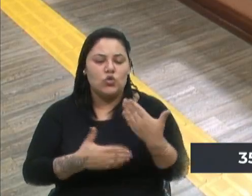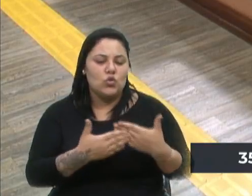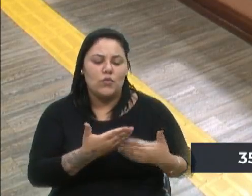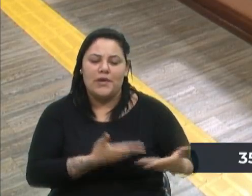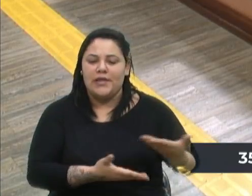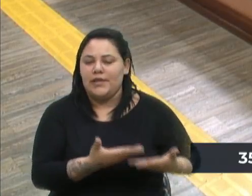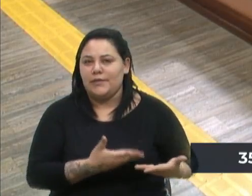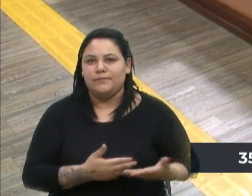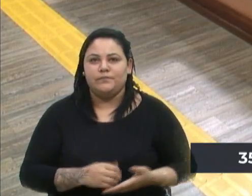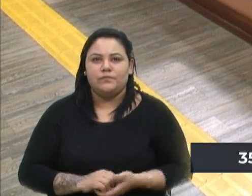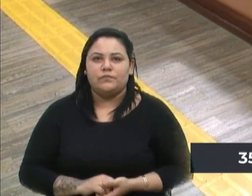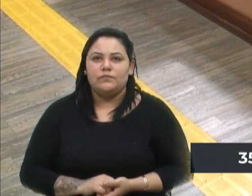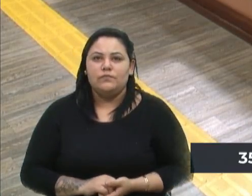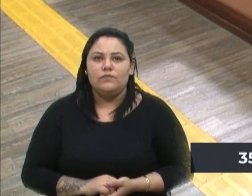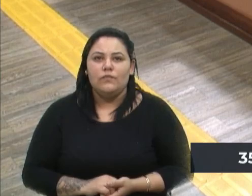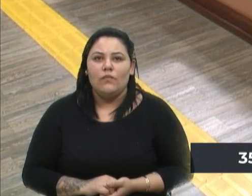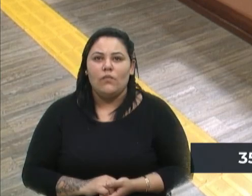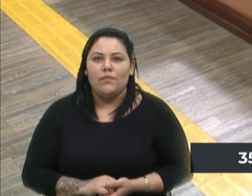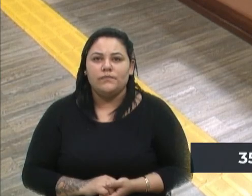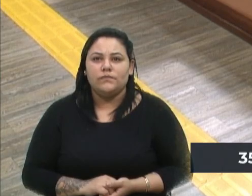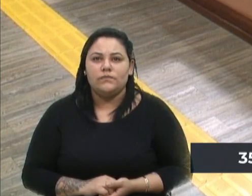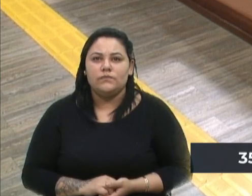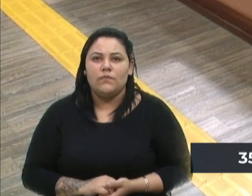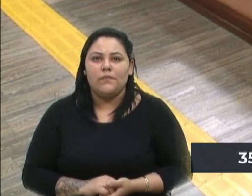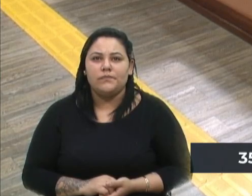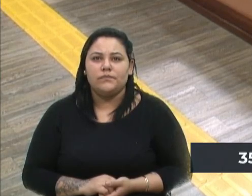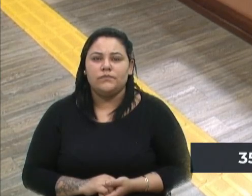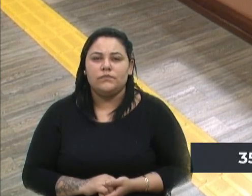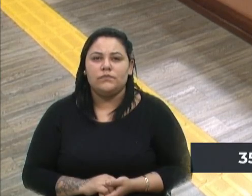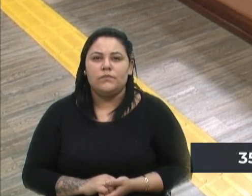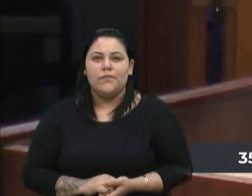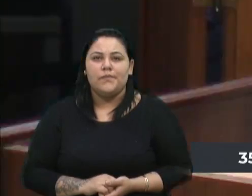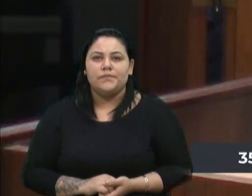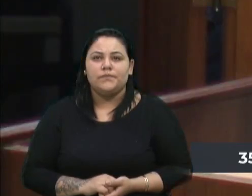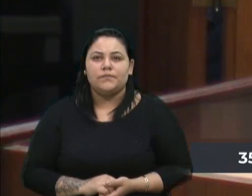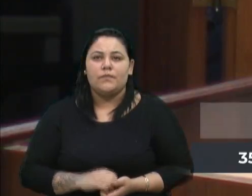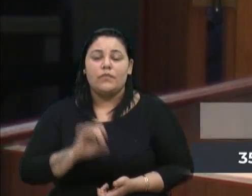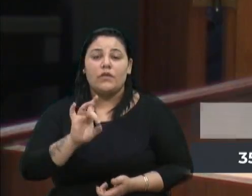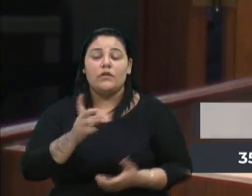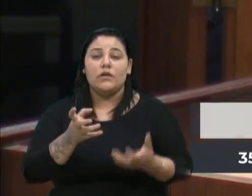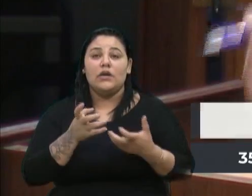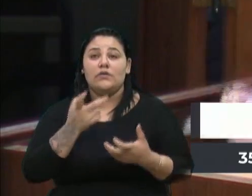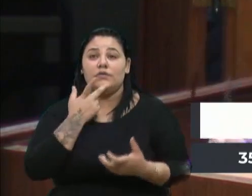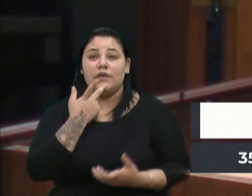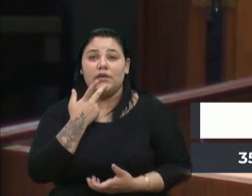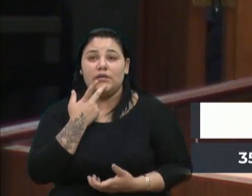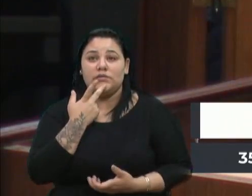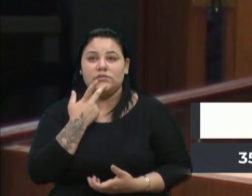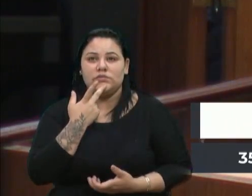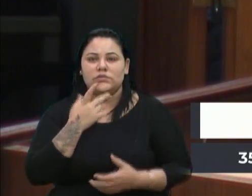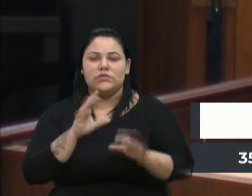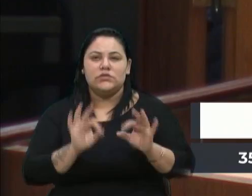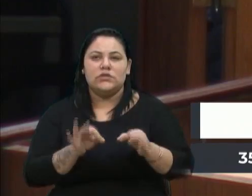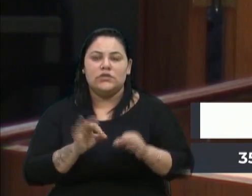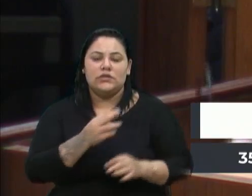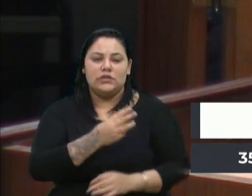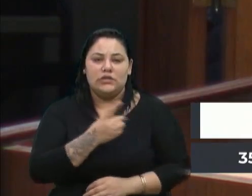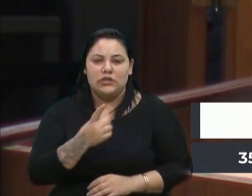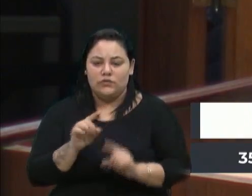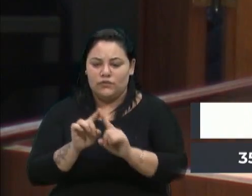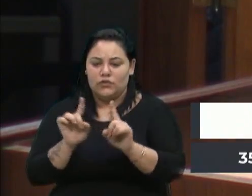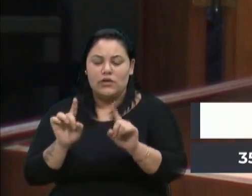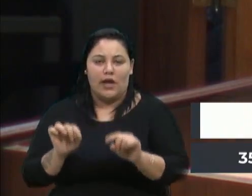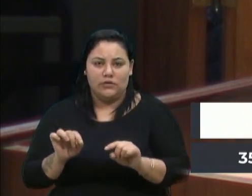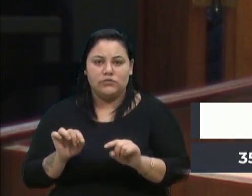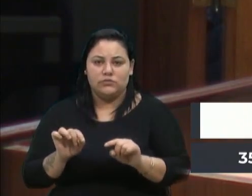Não tenho mais condições de passar os apartes, porque eu tenho mais esse assunto aqui. Eu só quero dizer o seguinte, que com certeza os 31 servidores vão